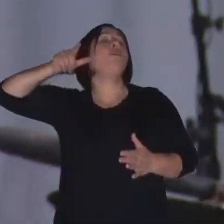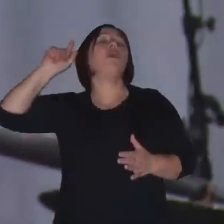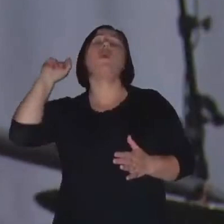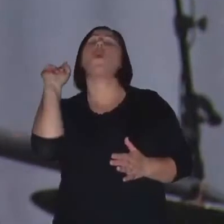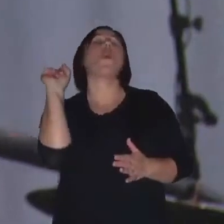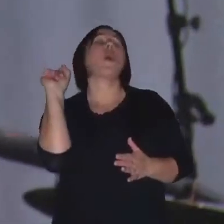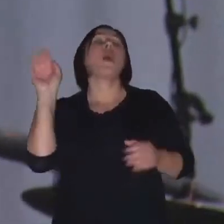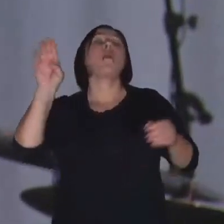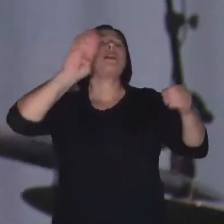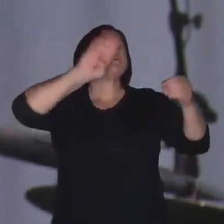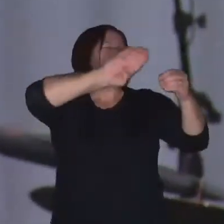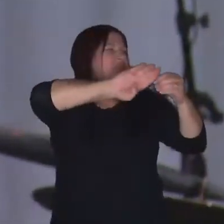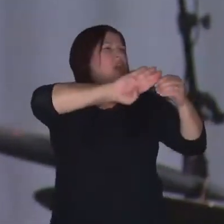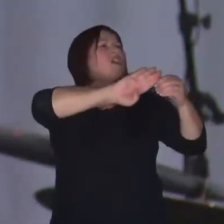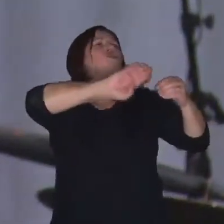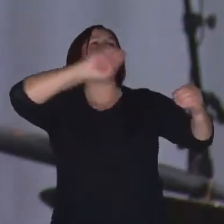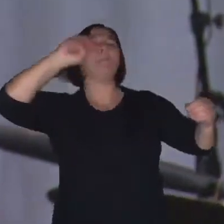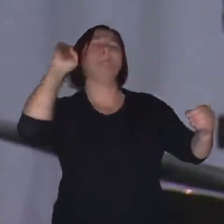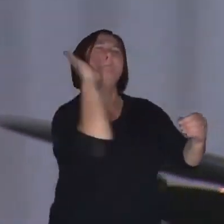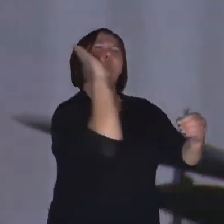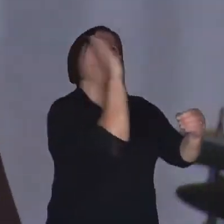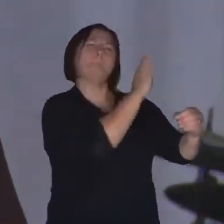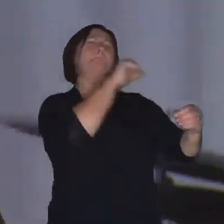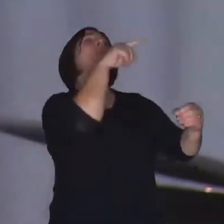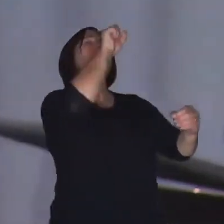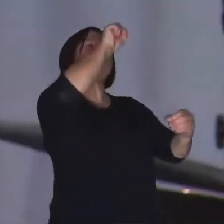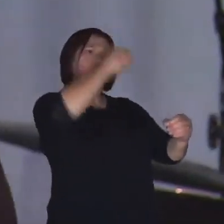estão agora nela, eu vou reverter a sorte dela. Ei.